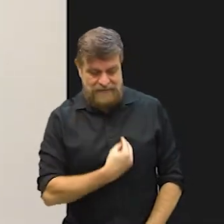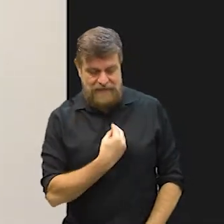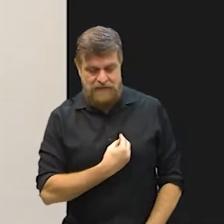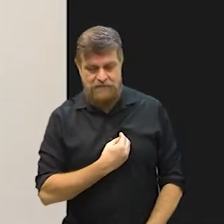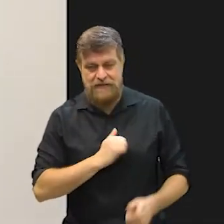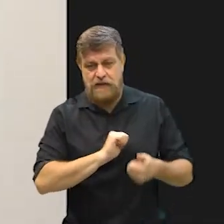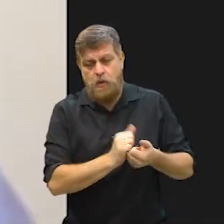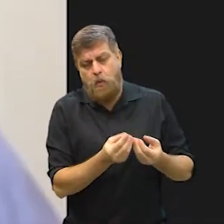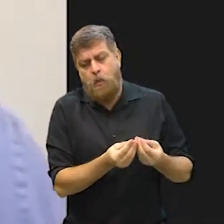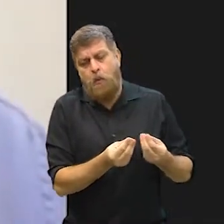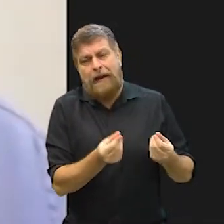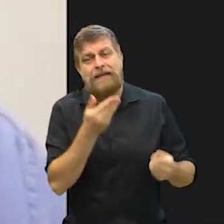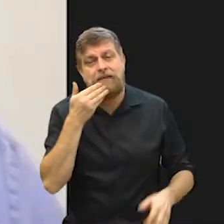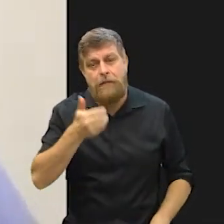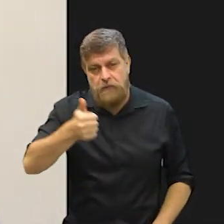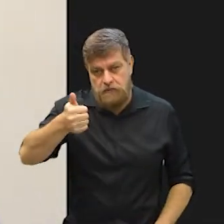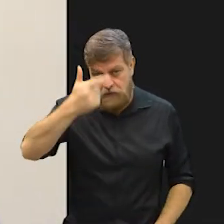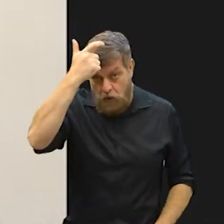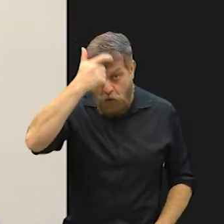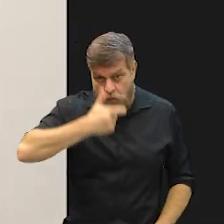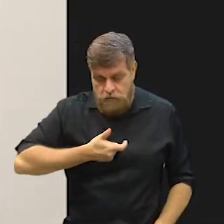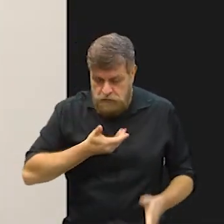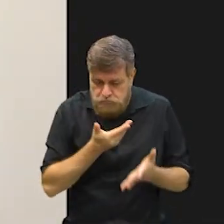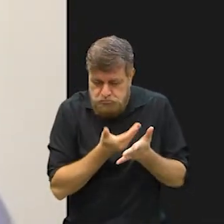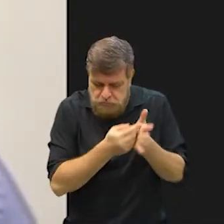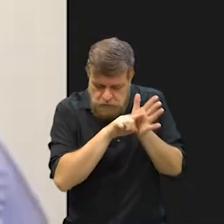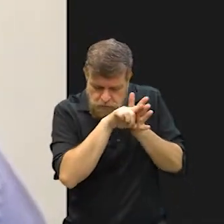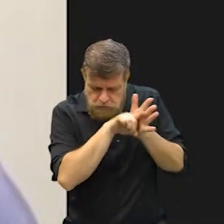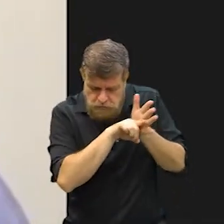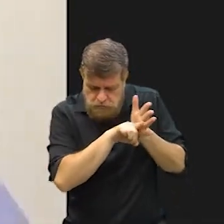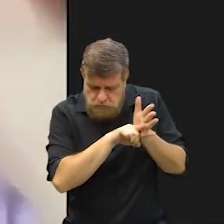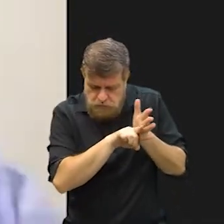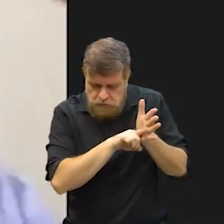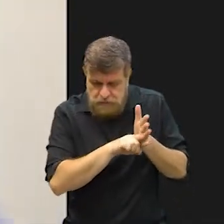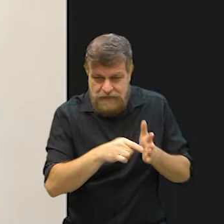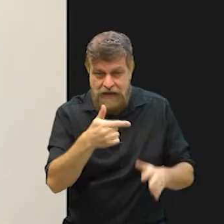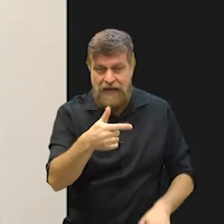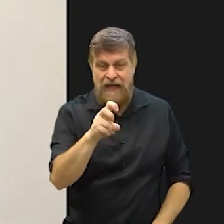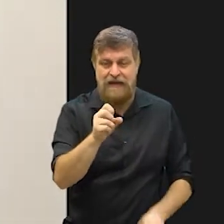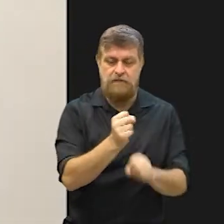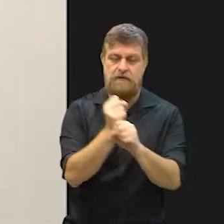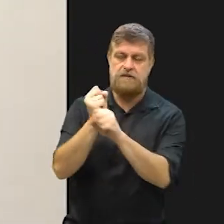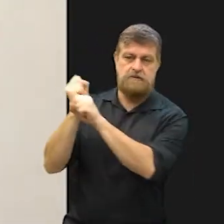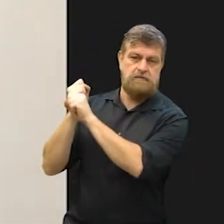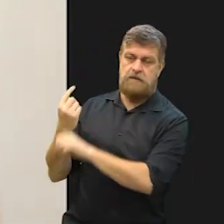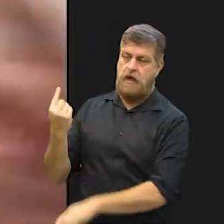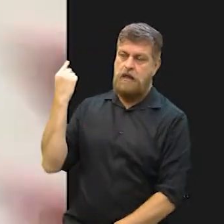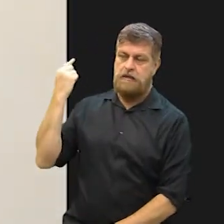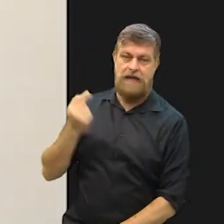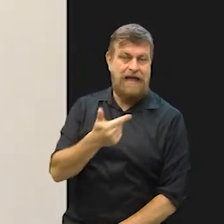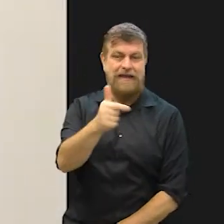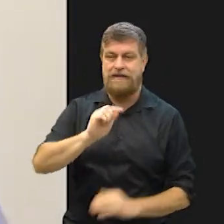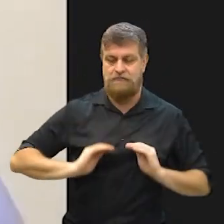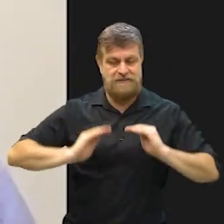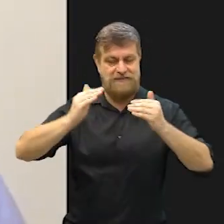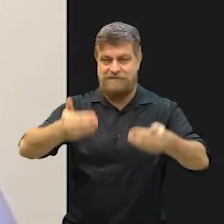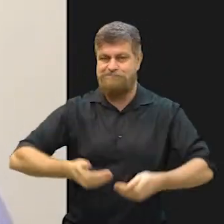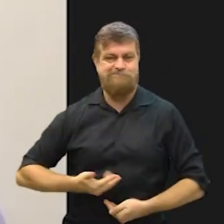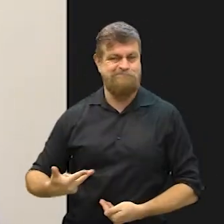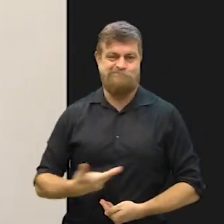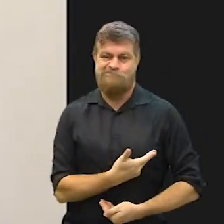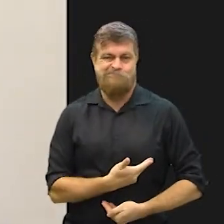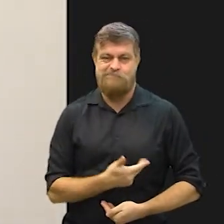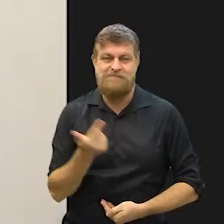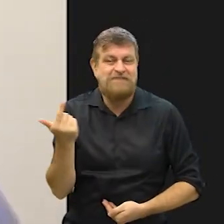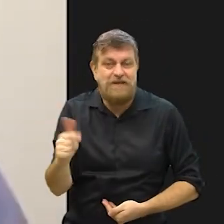demais a qualidade de vida. Quando eu comecei a estudar mielomeningocele, há 25 anos, e não existia cirurgia fetal para